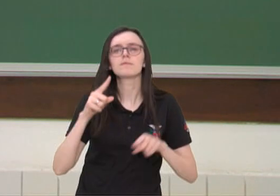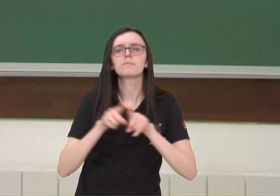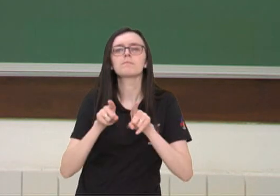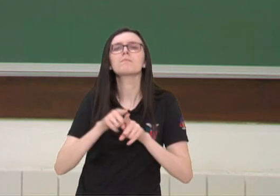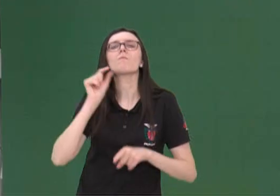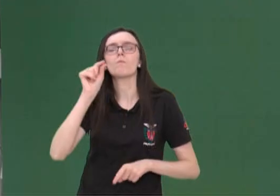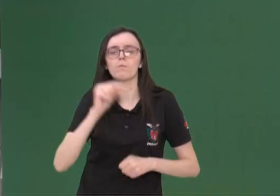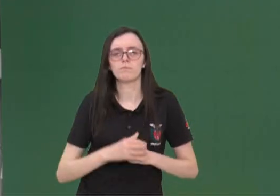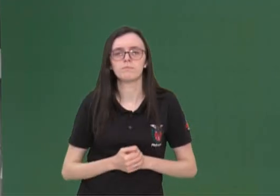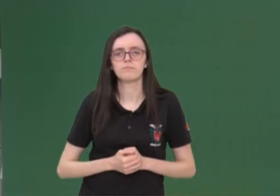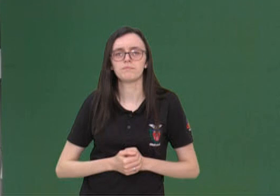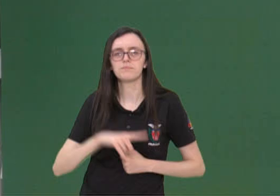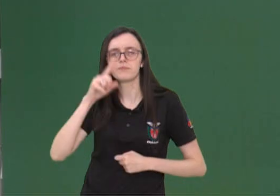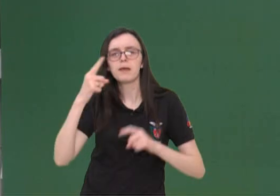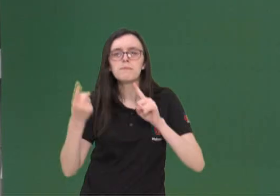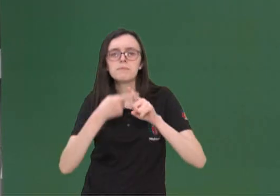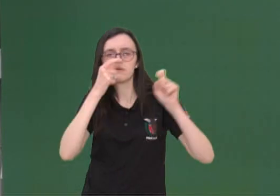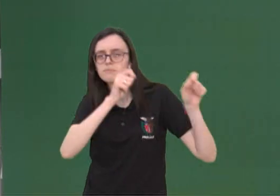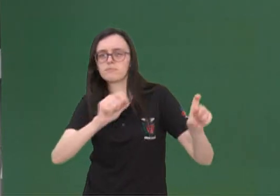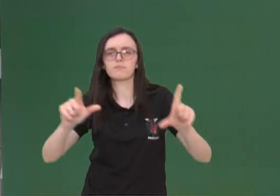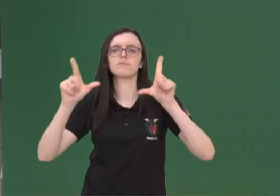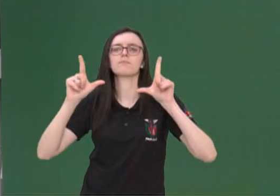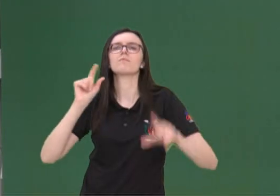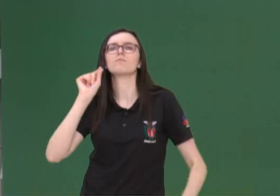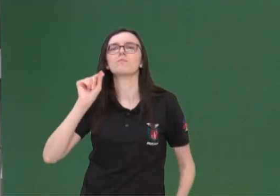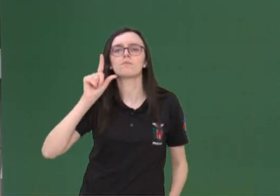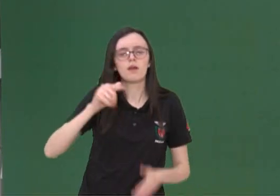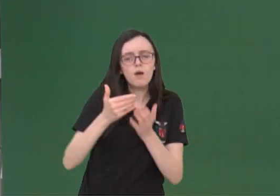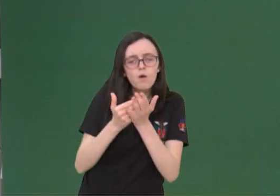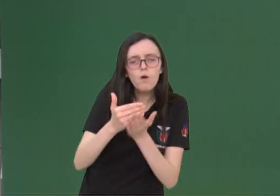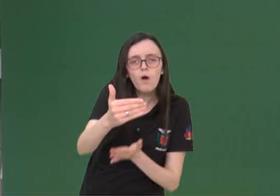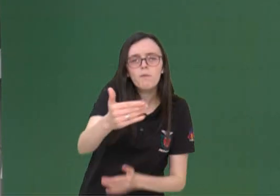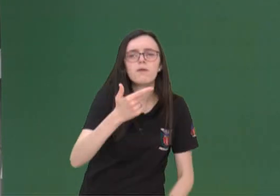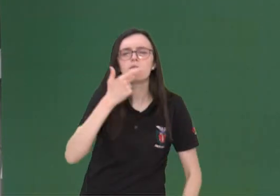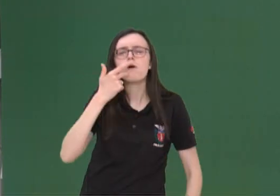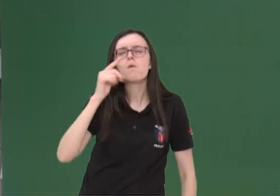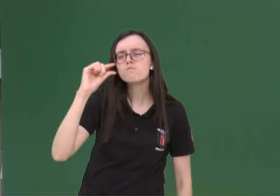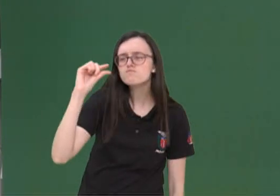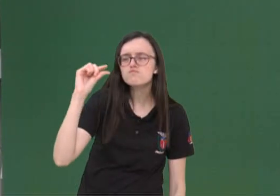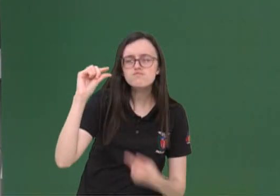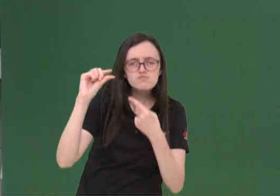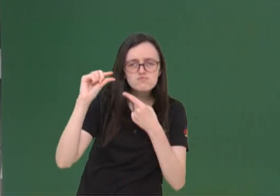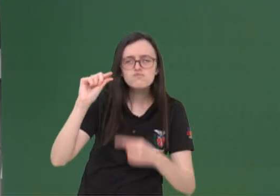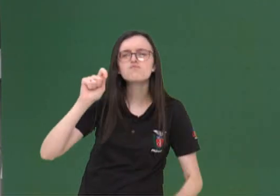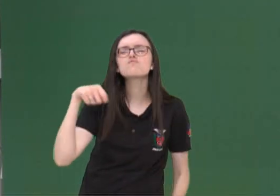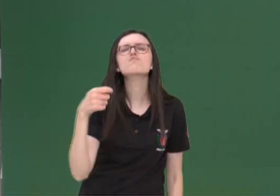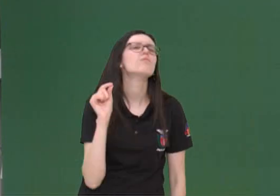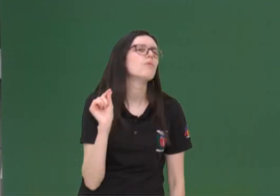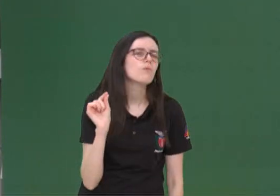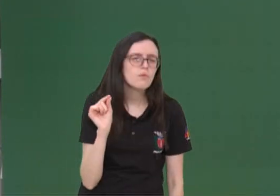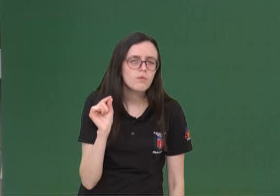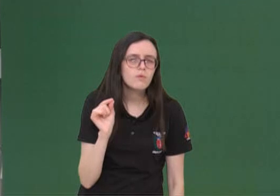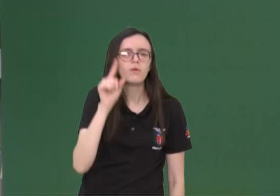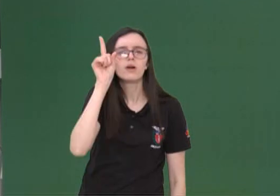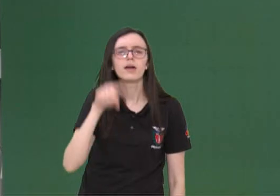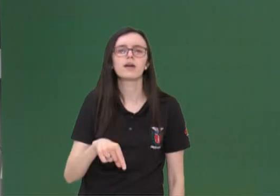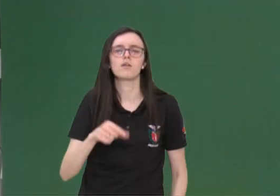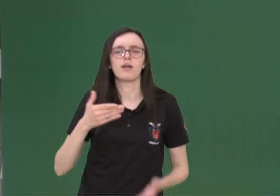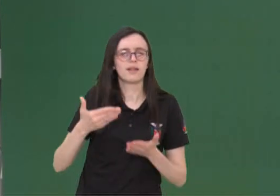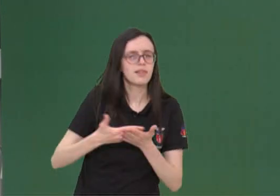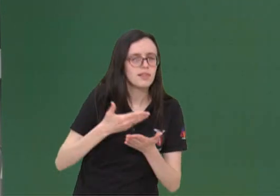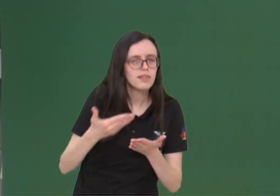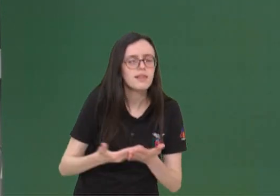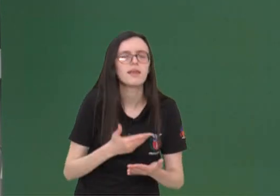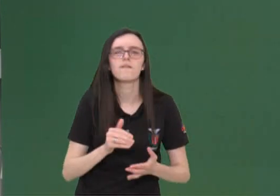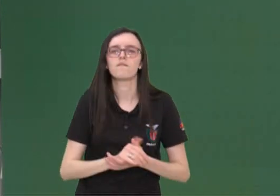também que aqui na primeira tela, começou falando um pouquinho aqui sobre o